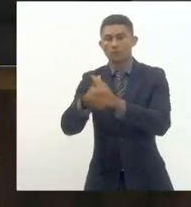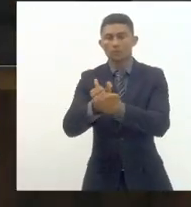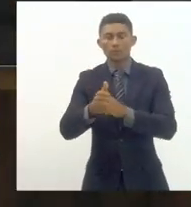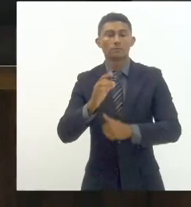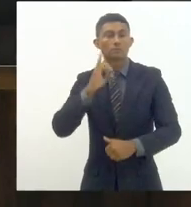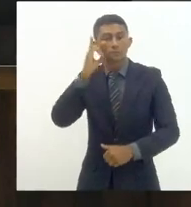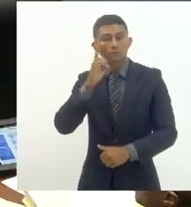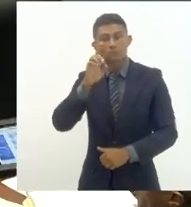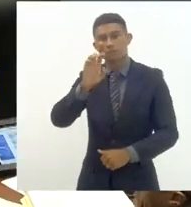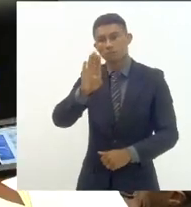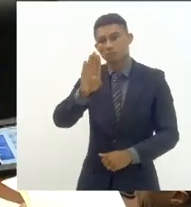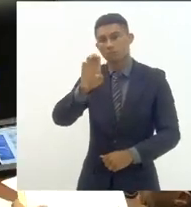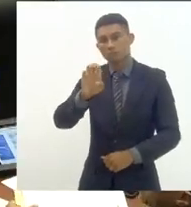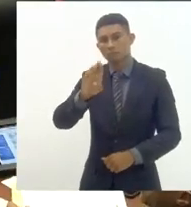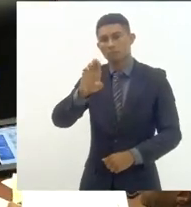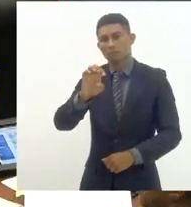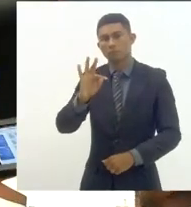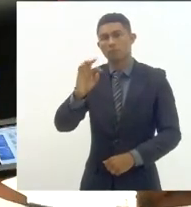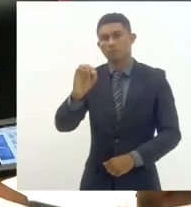Bebeto.